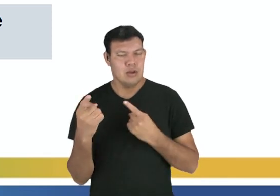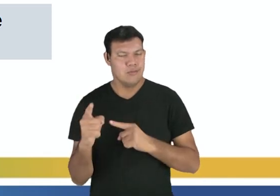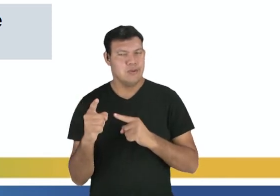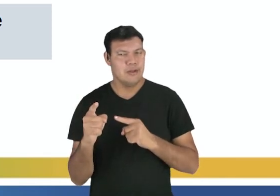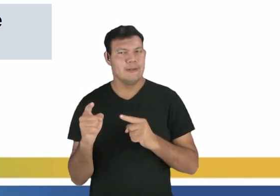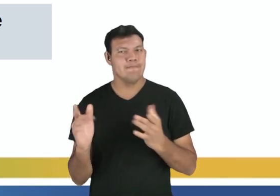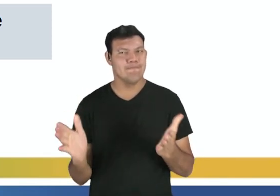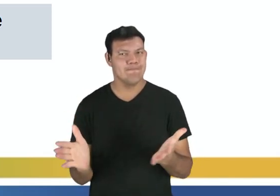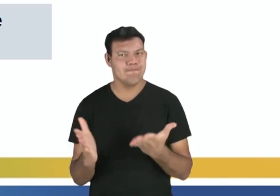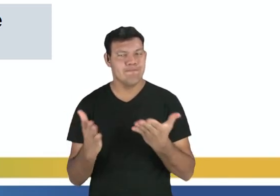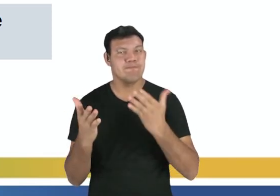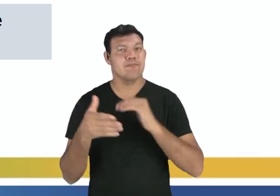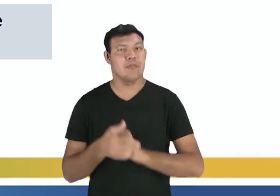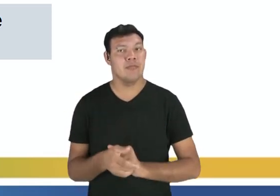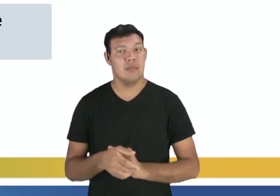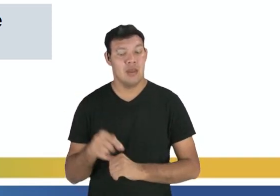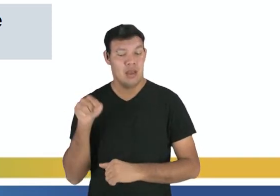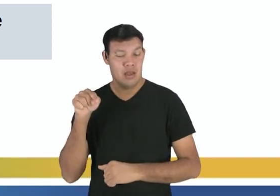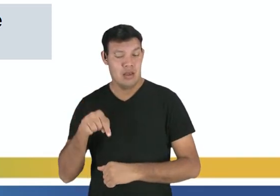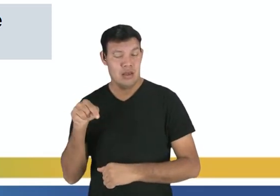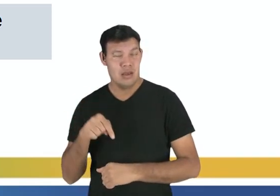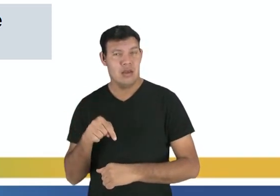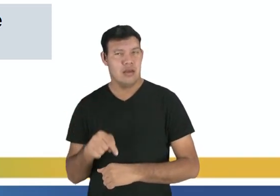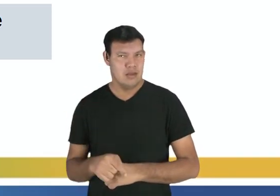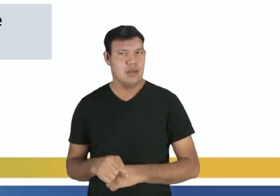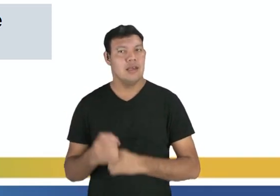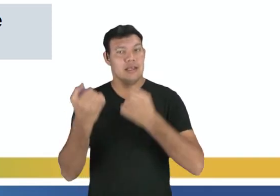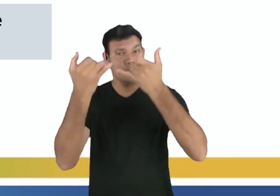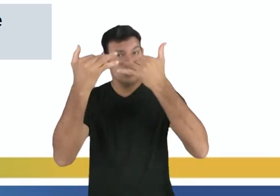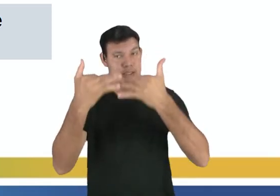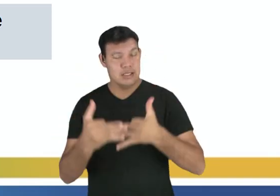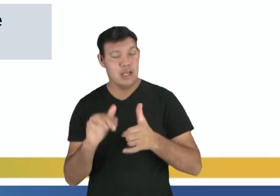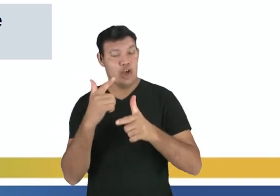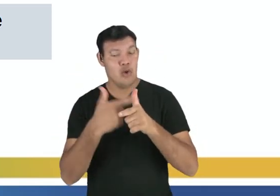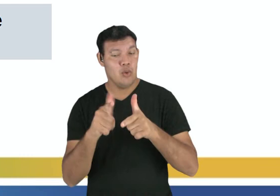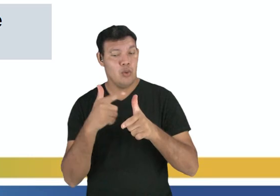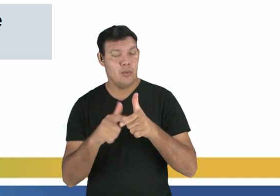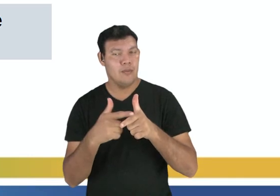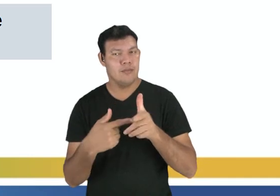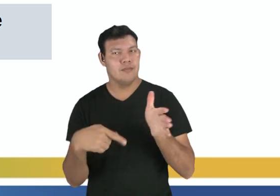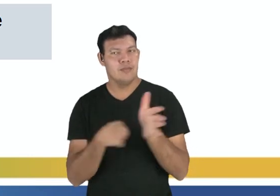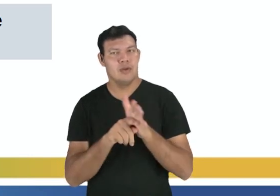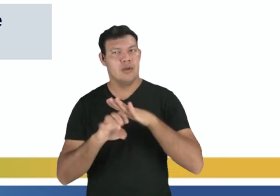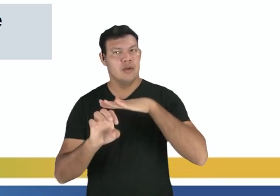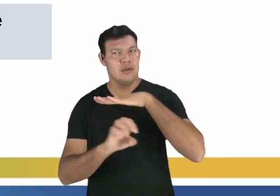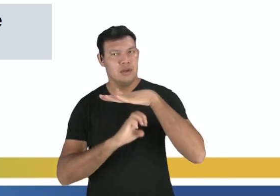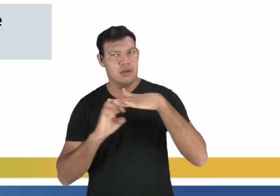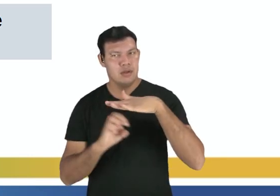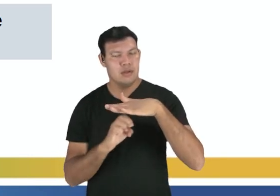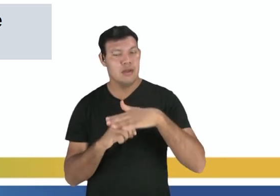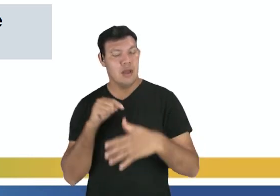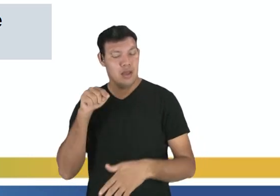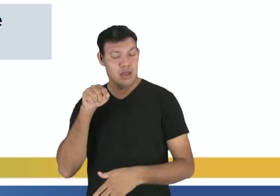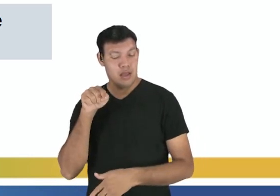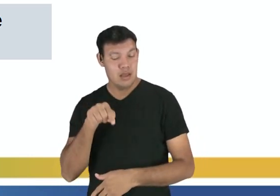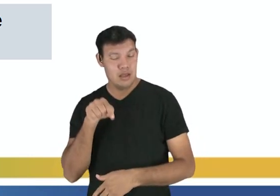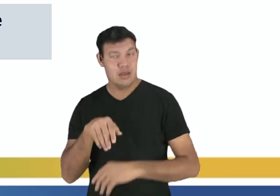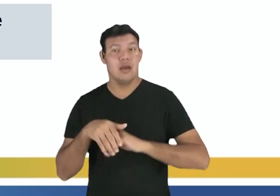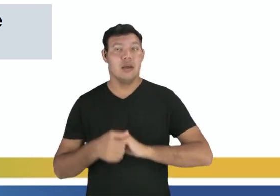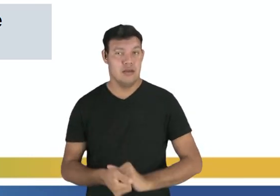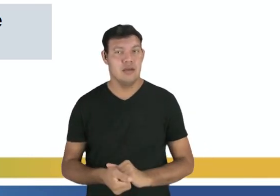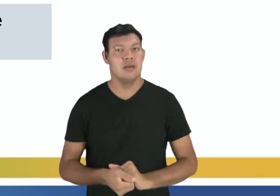o pronome este, porque ainda vai dizer qual é o grande problema da empresa. Então este é usado